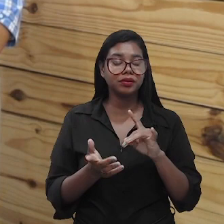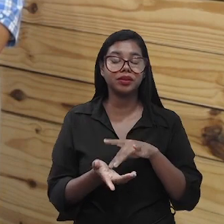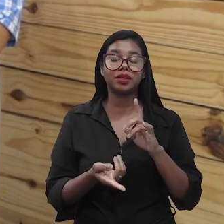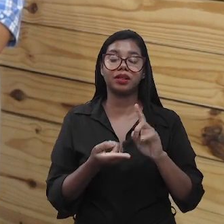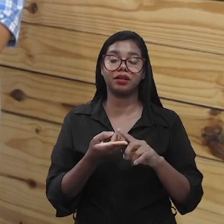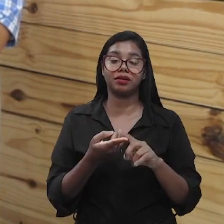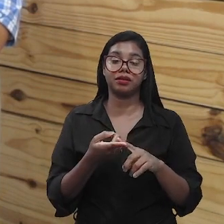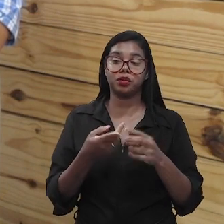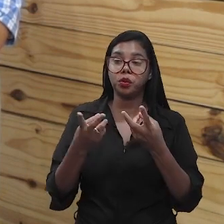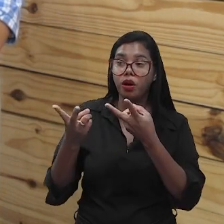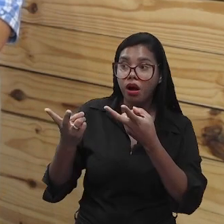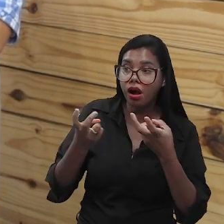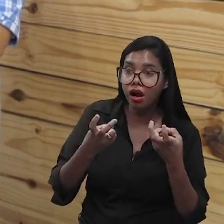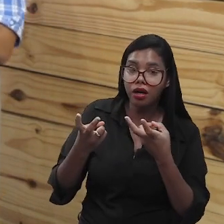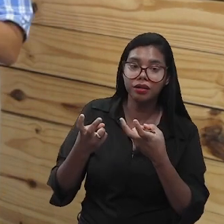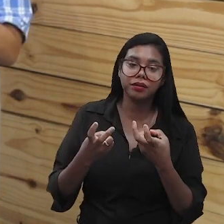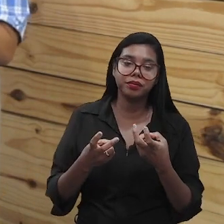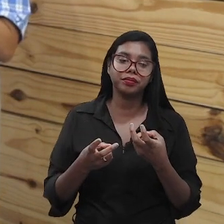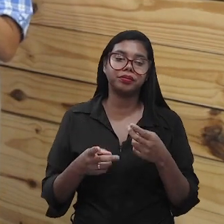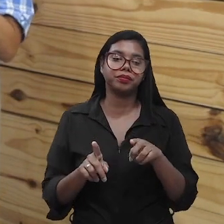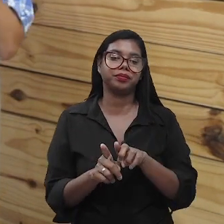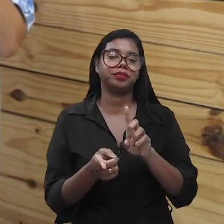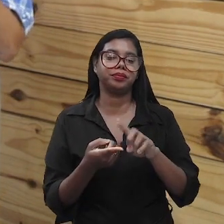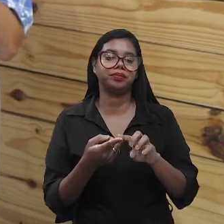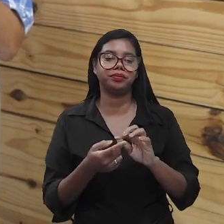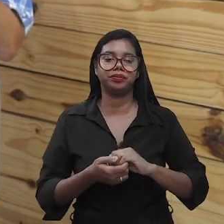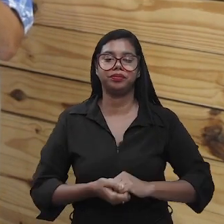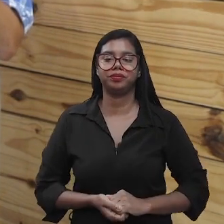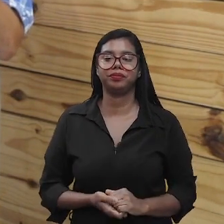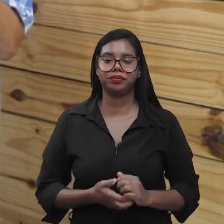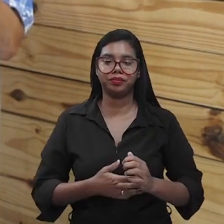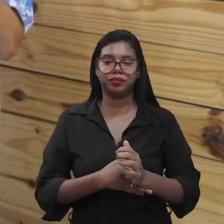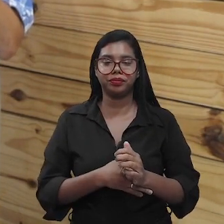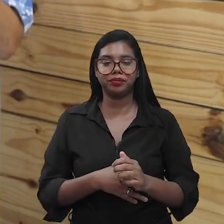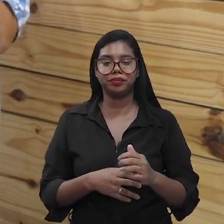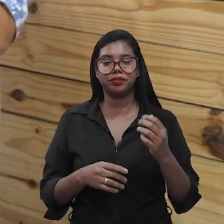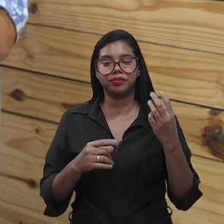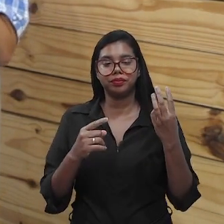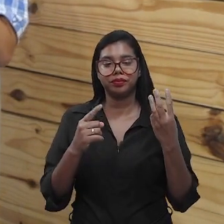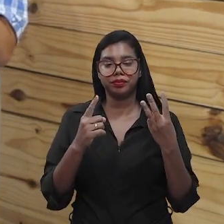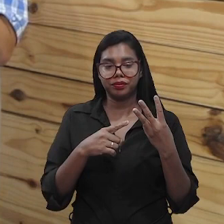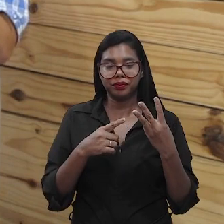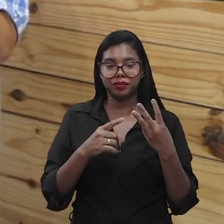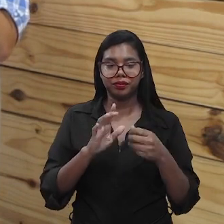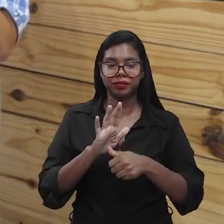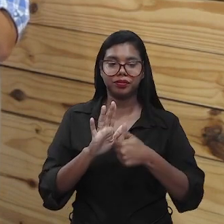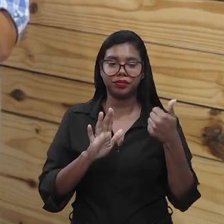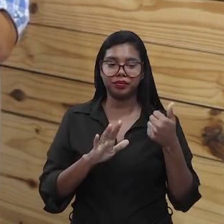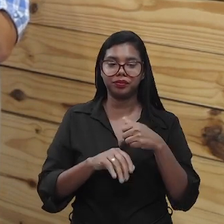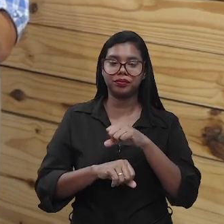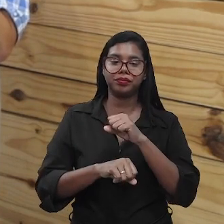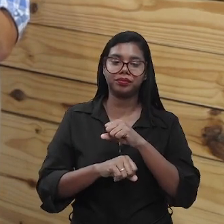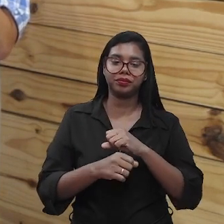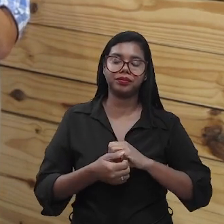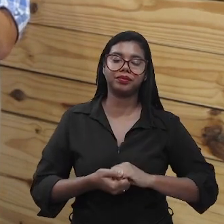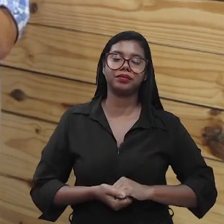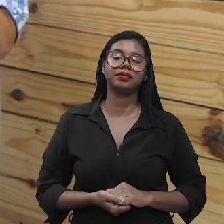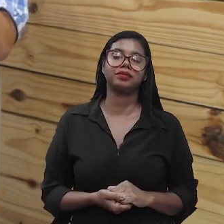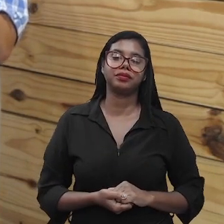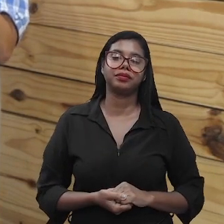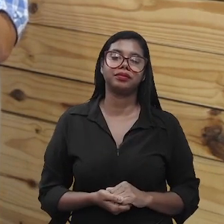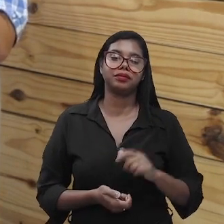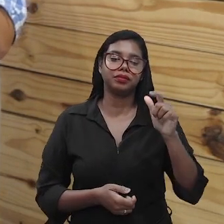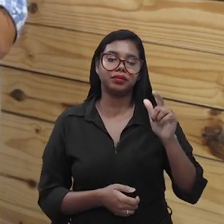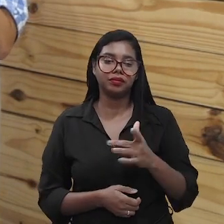do leitor. Tem que chamar a atenção do Reels, por exemplo, nos 3 primeiros segundos. Se nos 3 primeiros segundos a pessoa continuar, existe